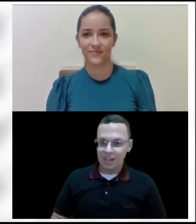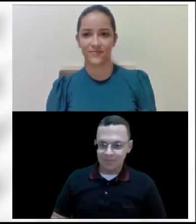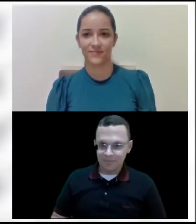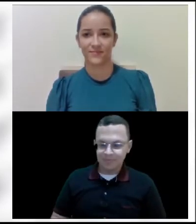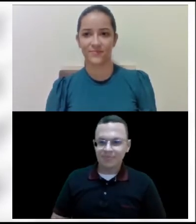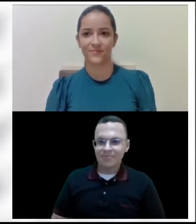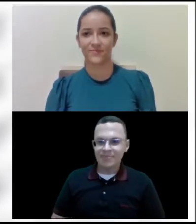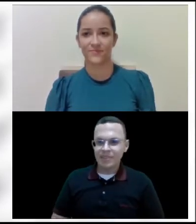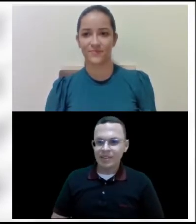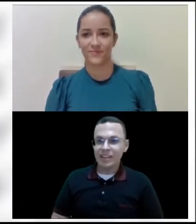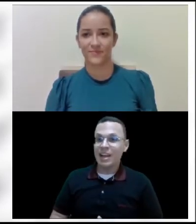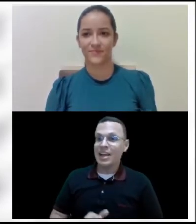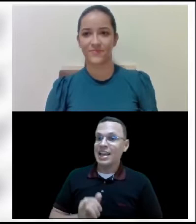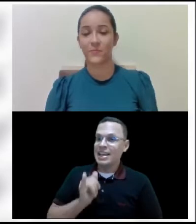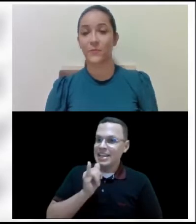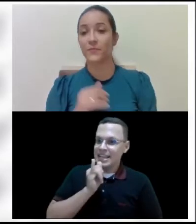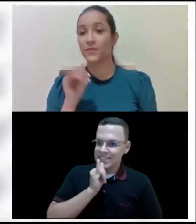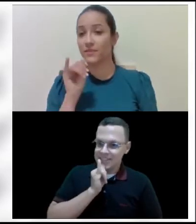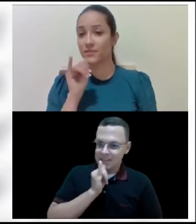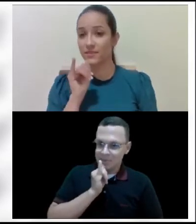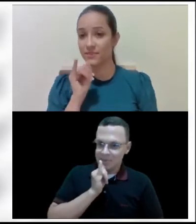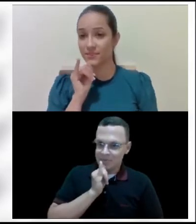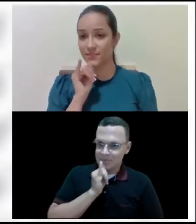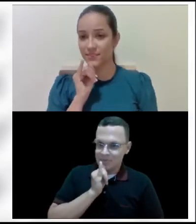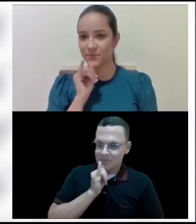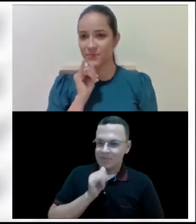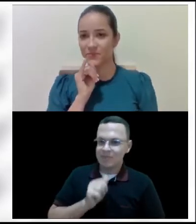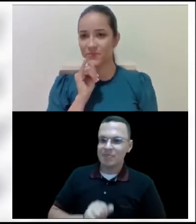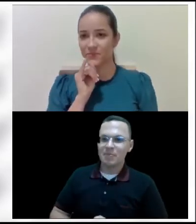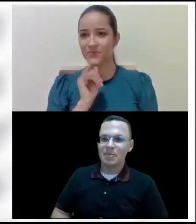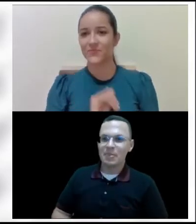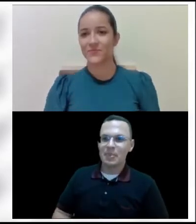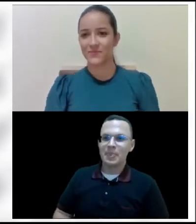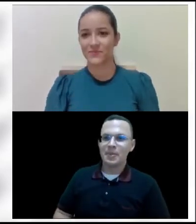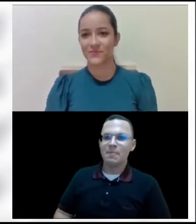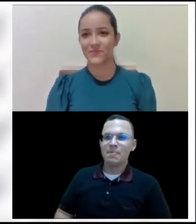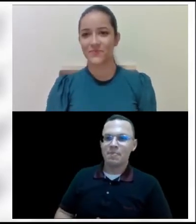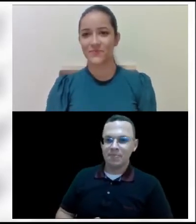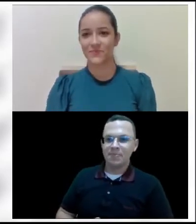Vamos lá, tá? Exemplo.